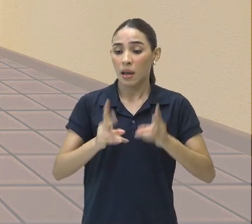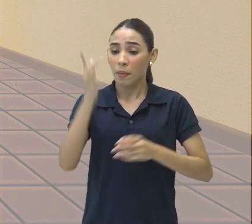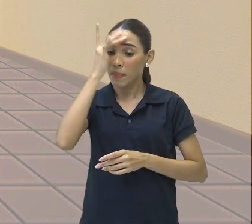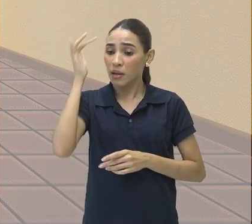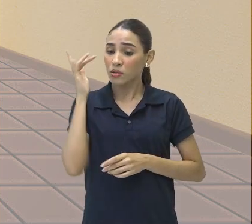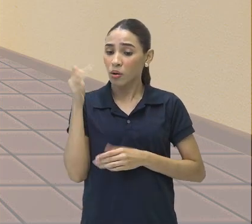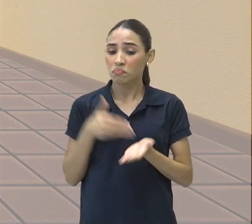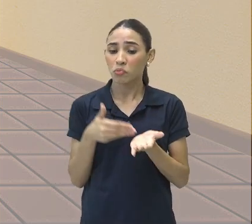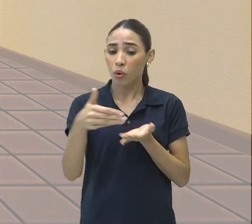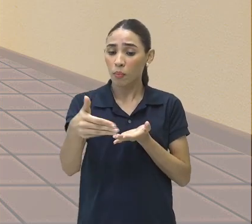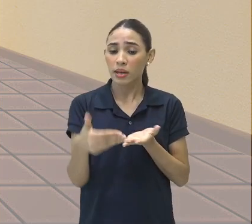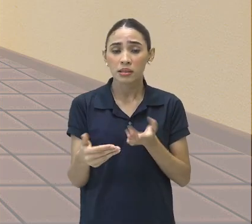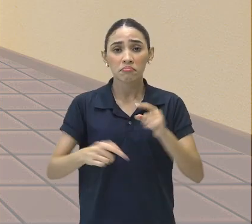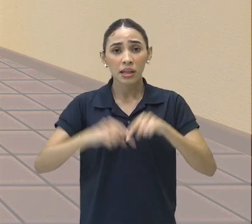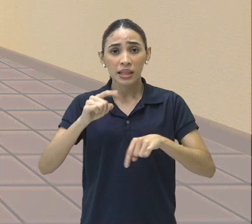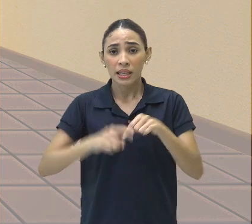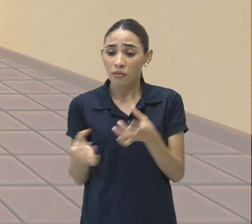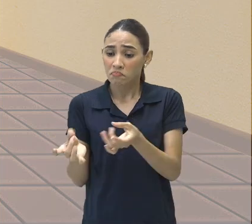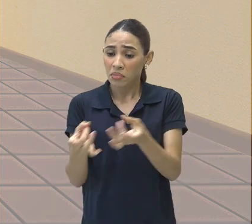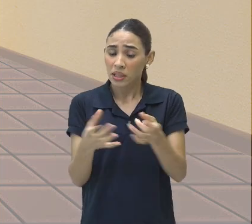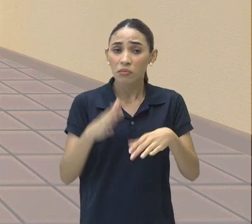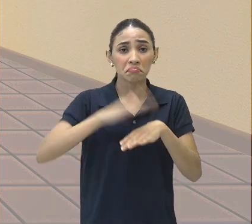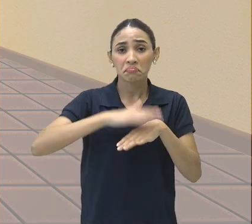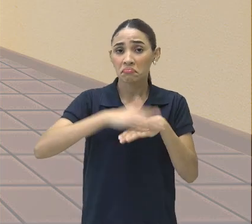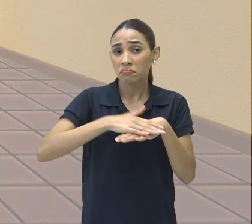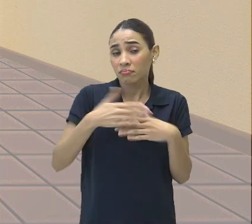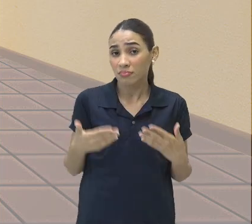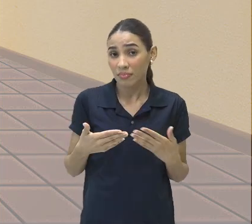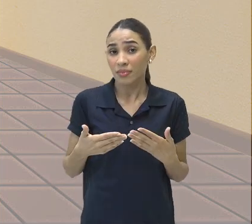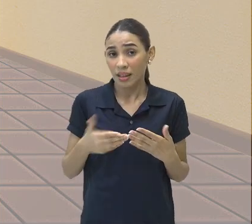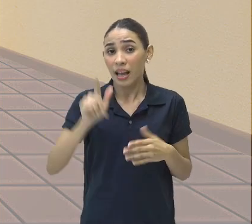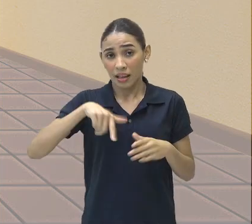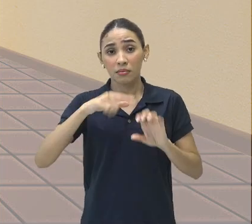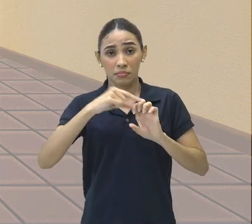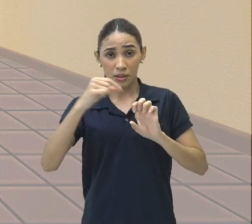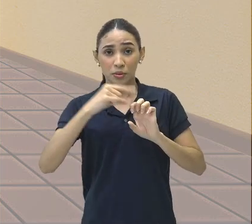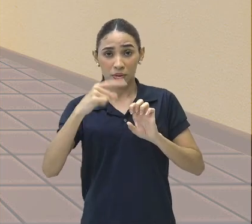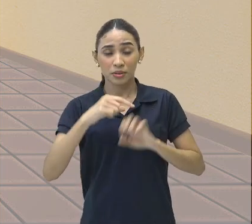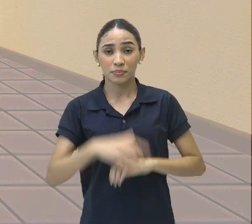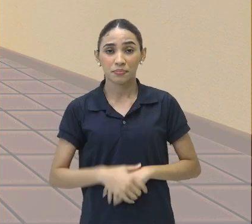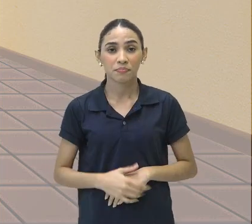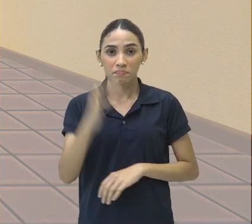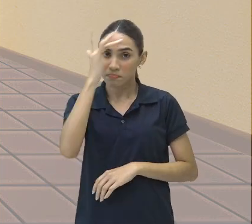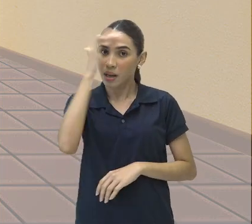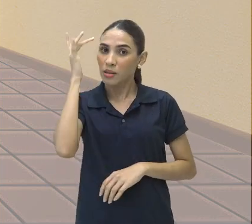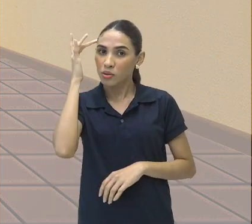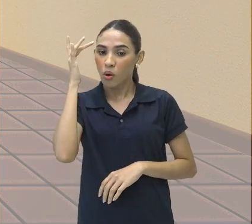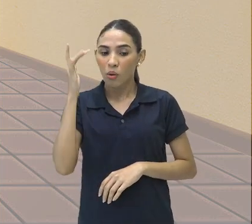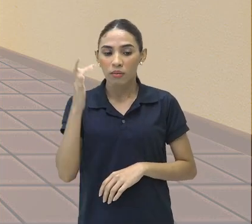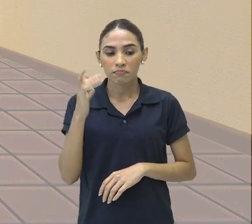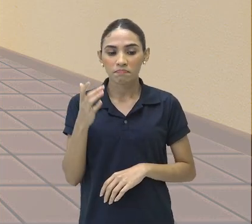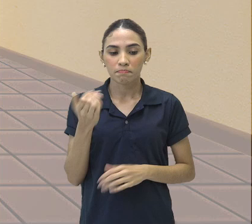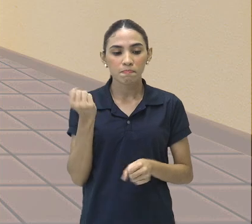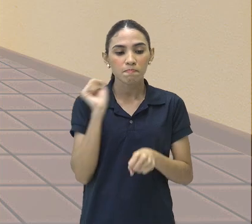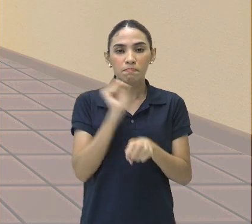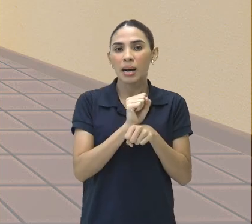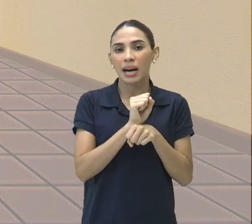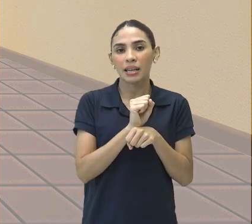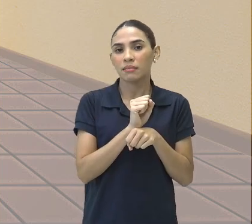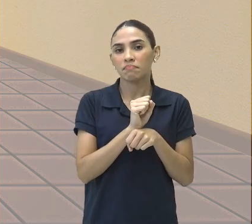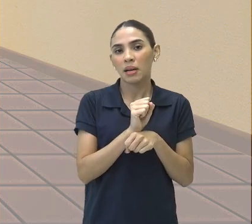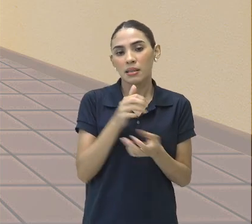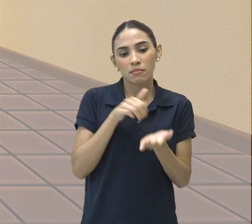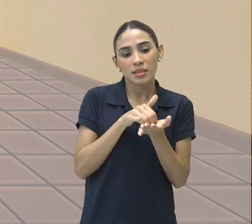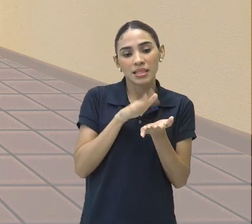repente, começa a vender alguma coisa que ela própria produziu. Isso é empreendedorismo, né? Uma pessoa que deixa de trabalhar